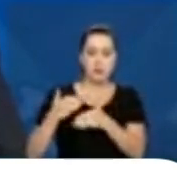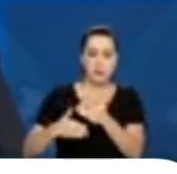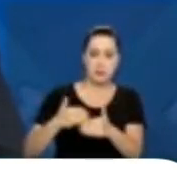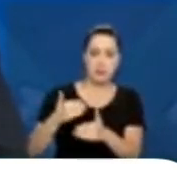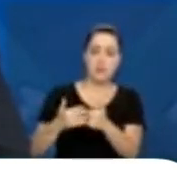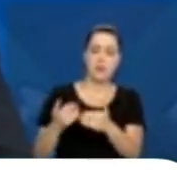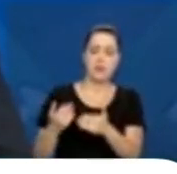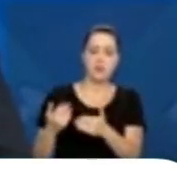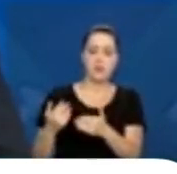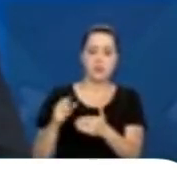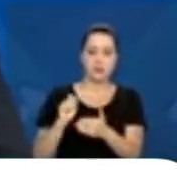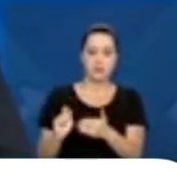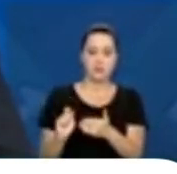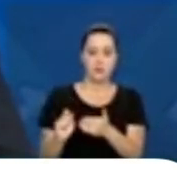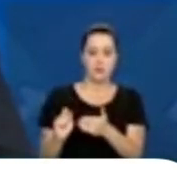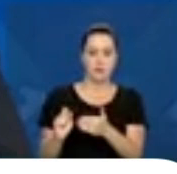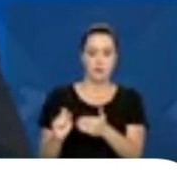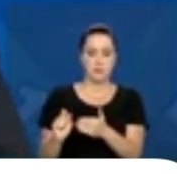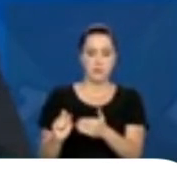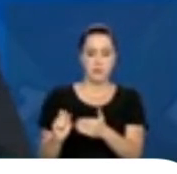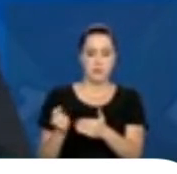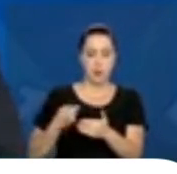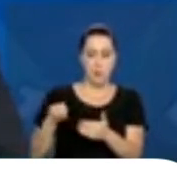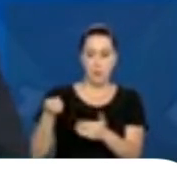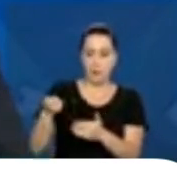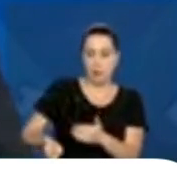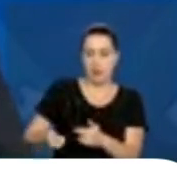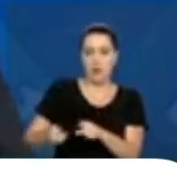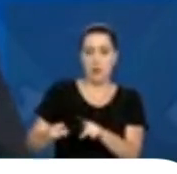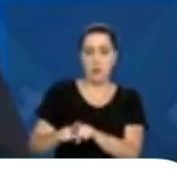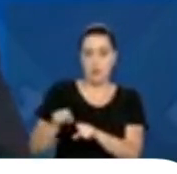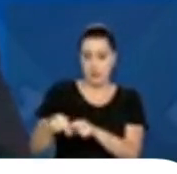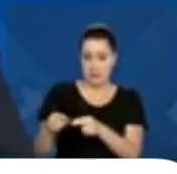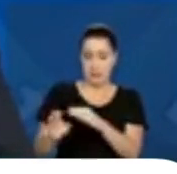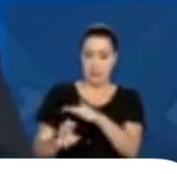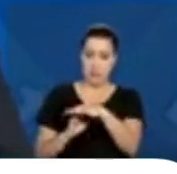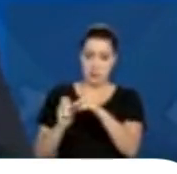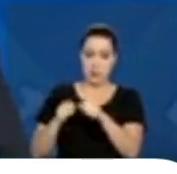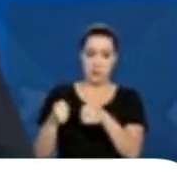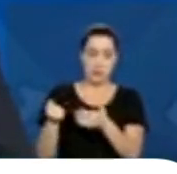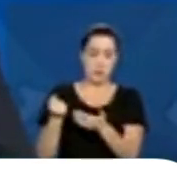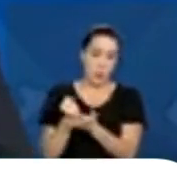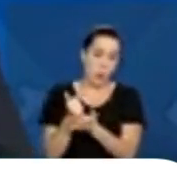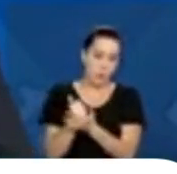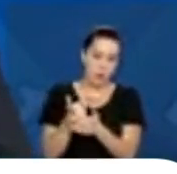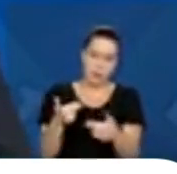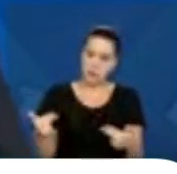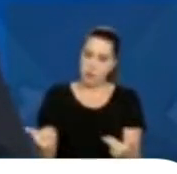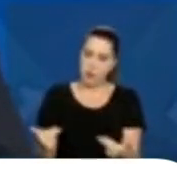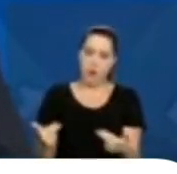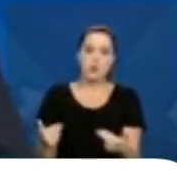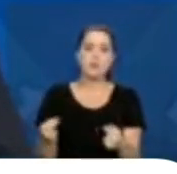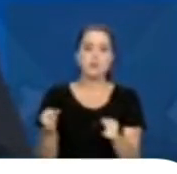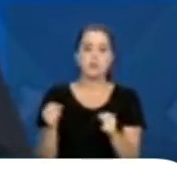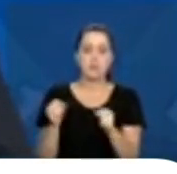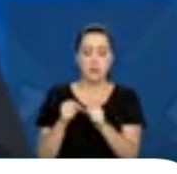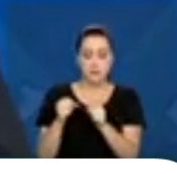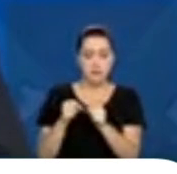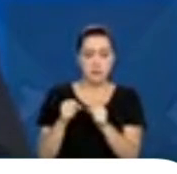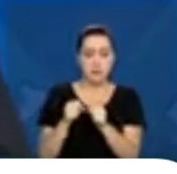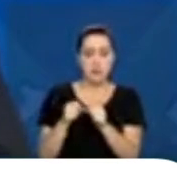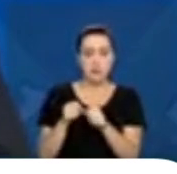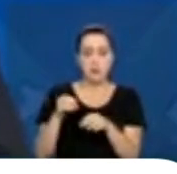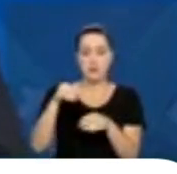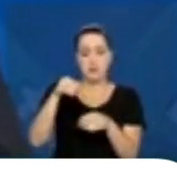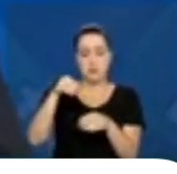de recursos para que as empresas pudessem adquirir insumos em grande quantidade e fabricar